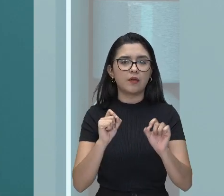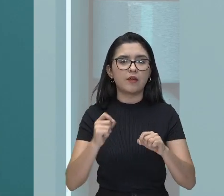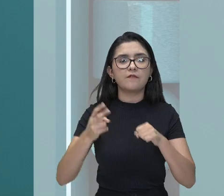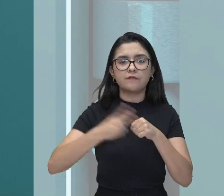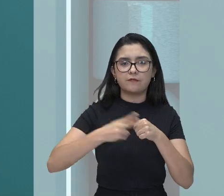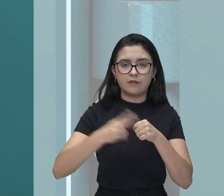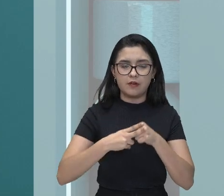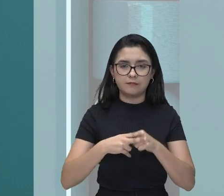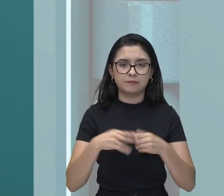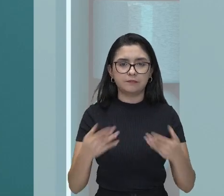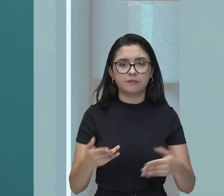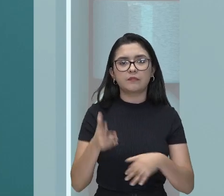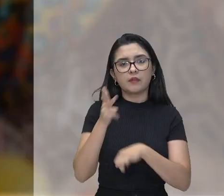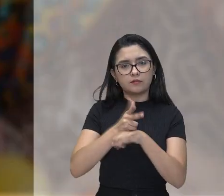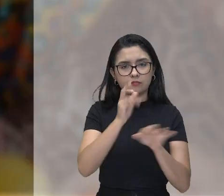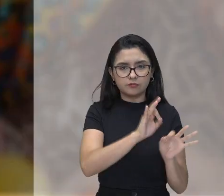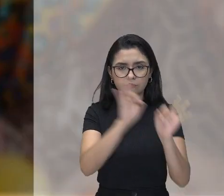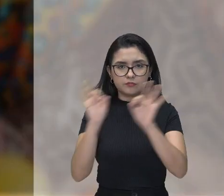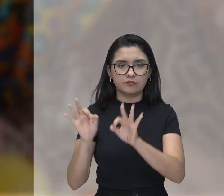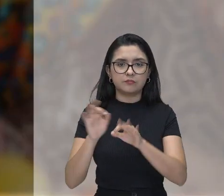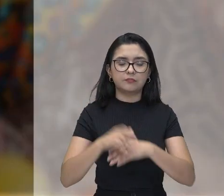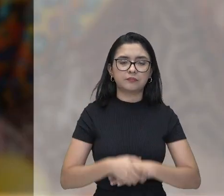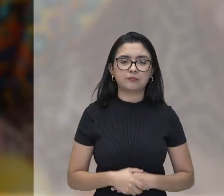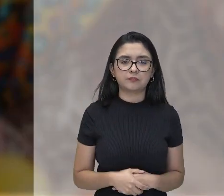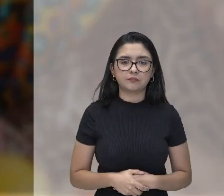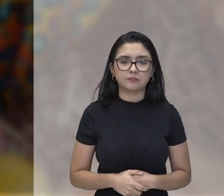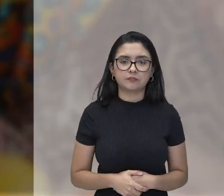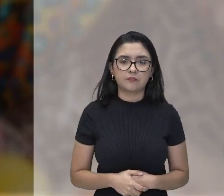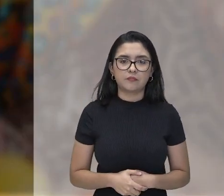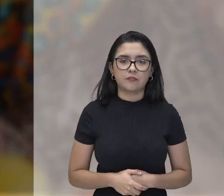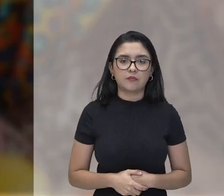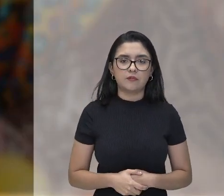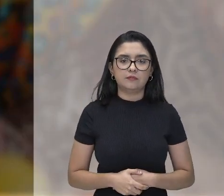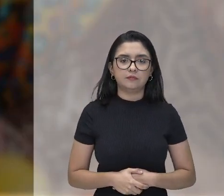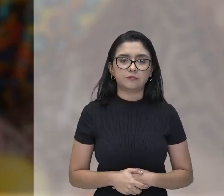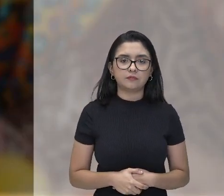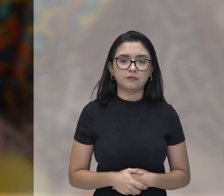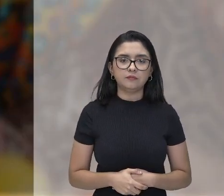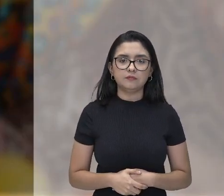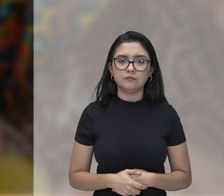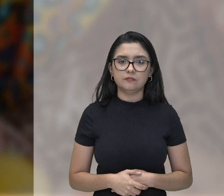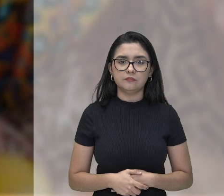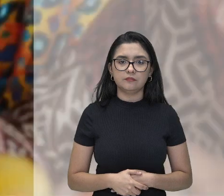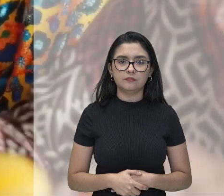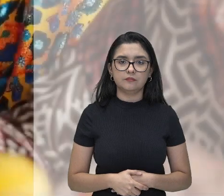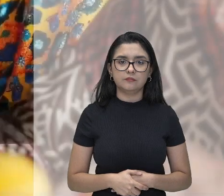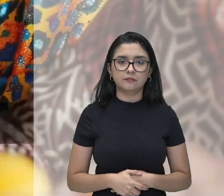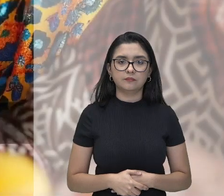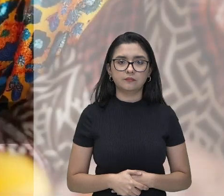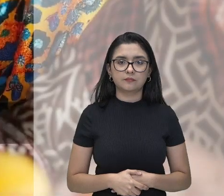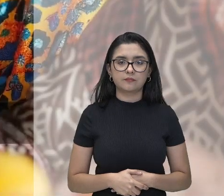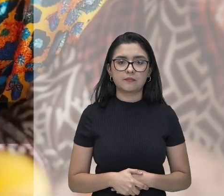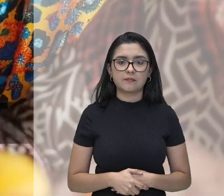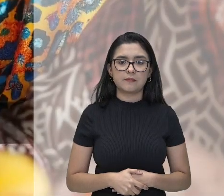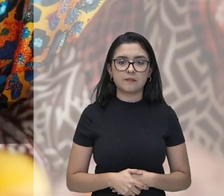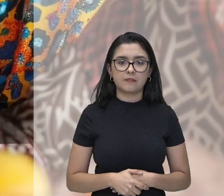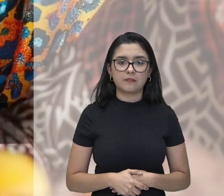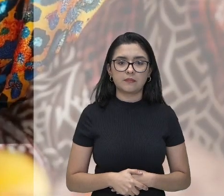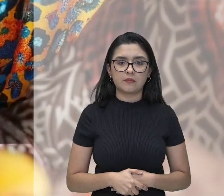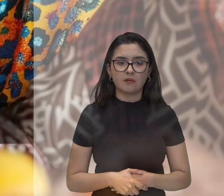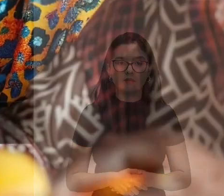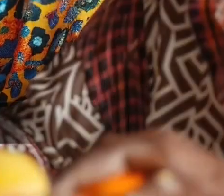destacados. Vamos ouvir aqui comigo. Cuán maravillosos eran aquellos tiempos. Cuando era